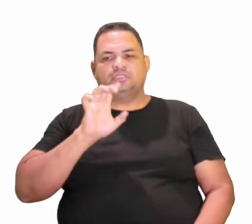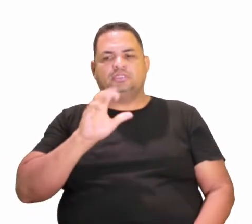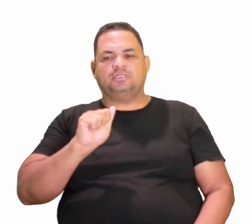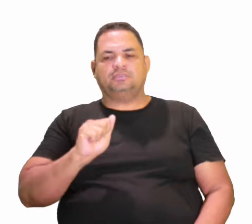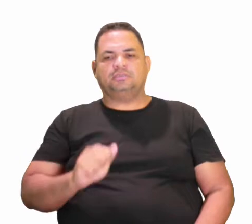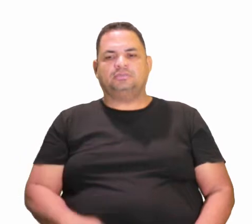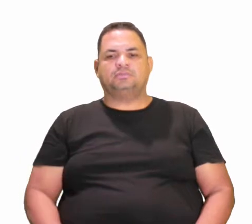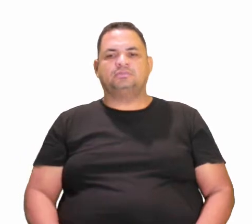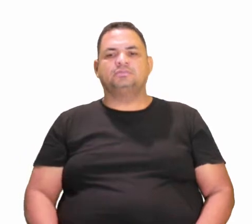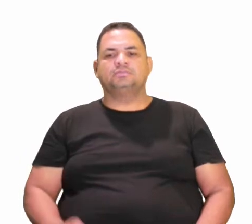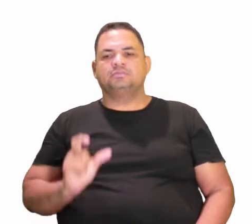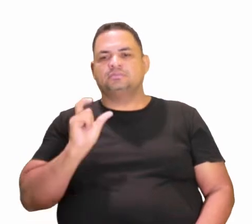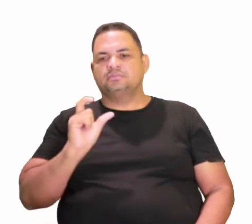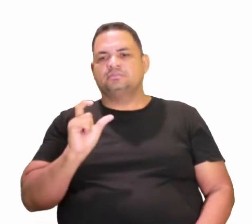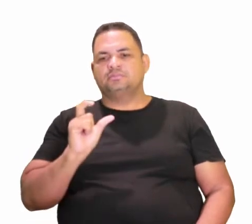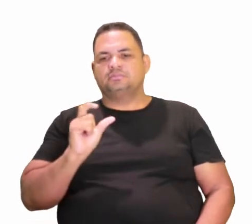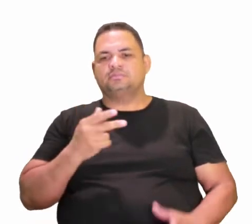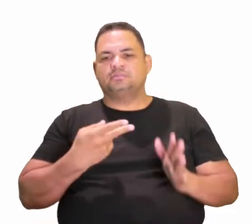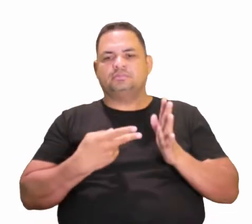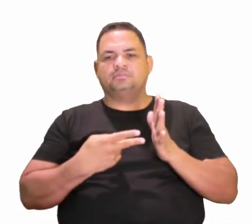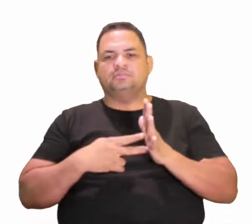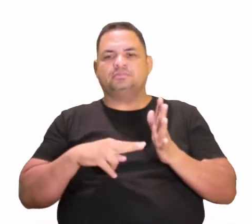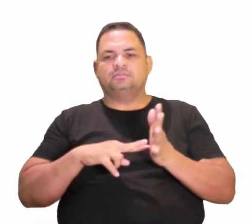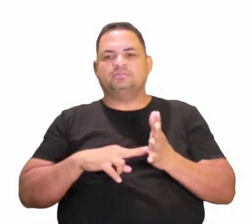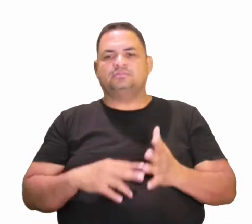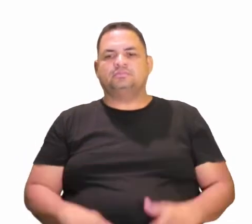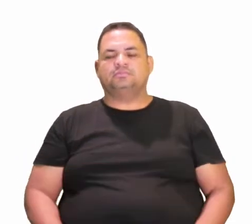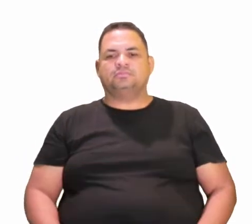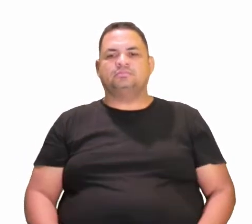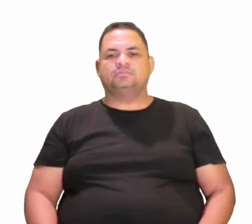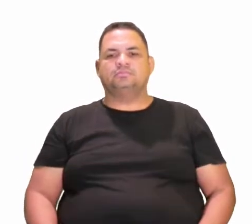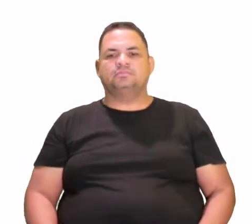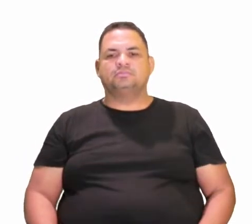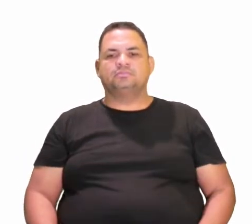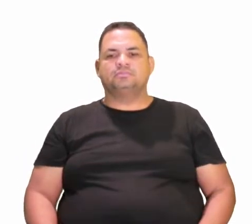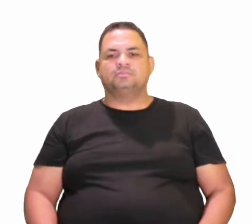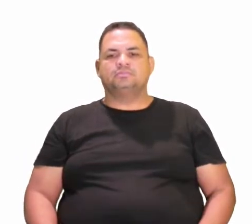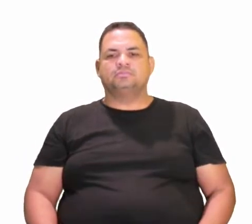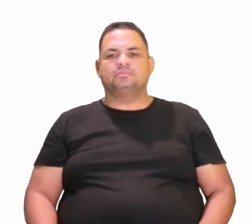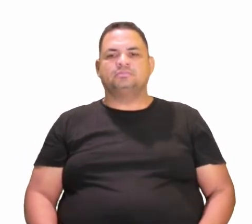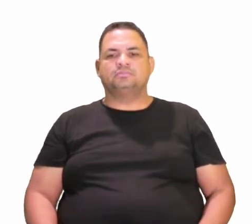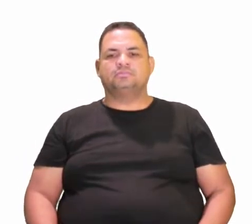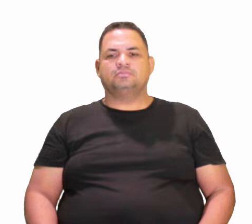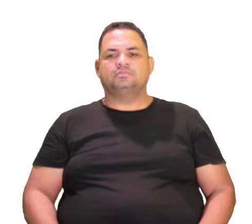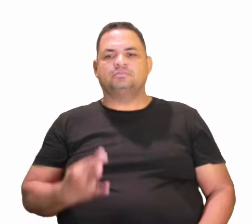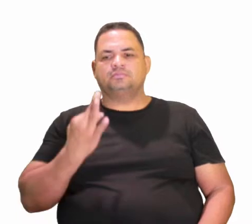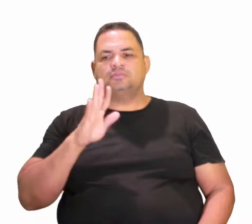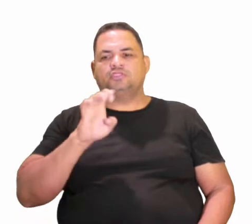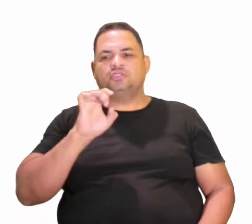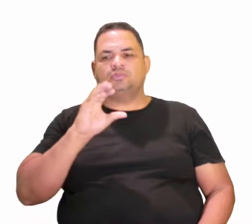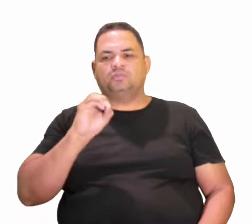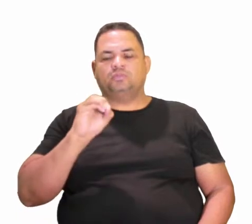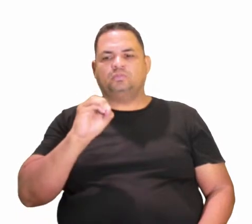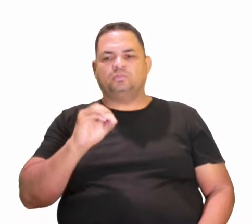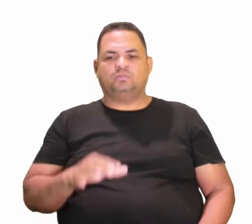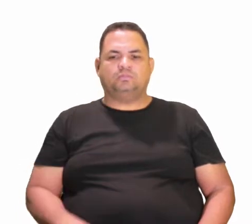Temos a palavra uncle, que significa o quê? Tio,